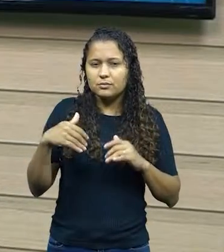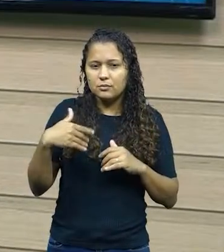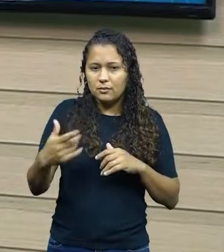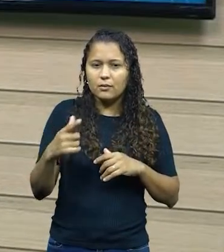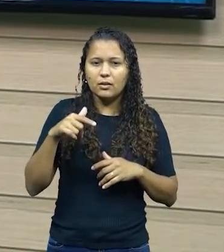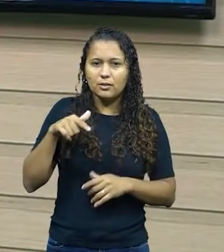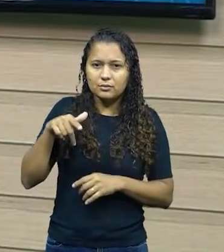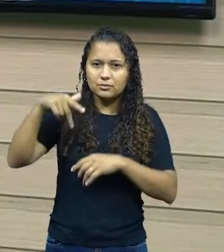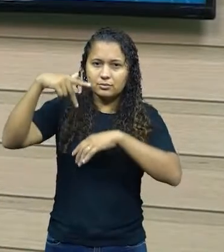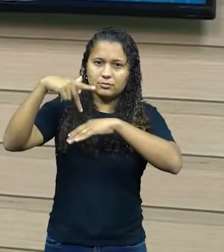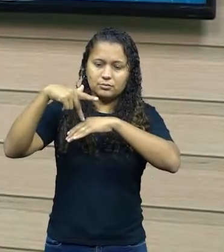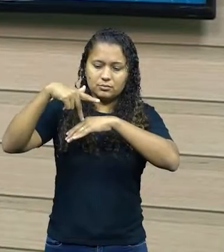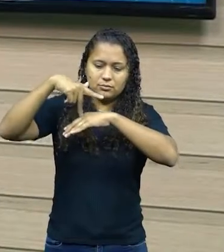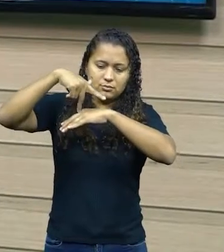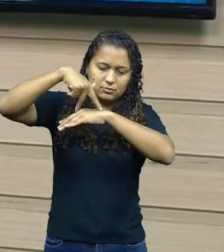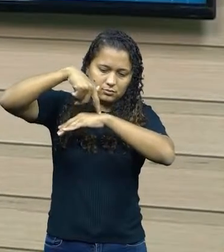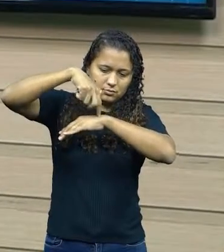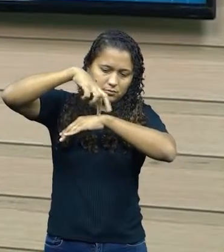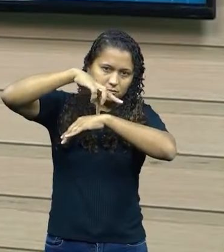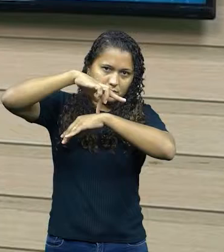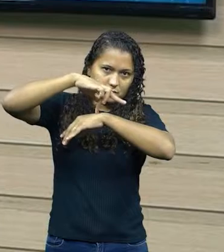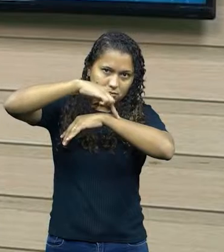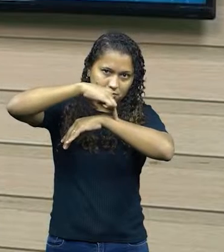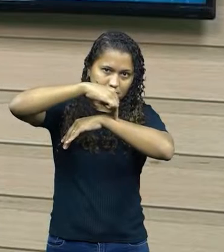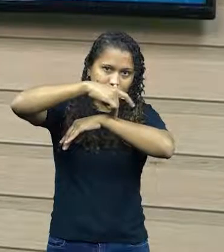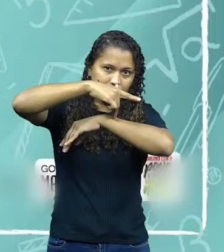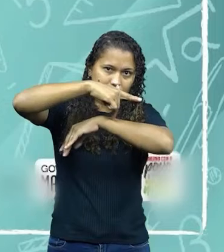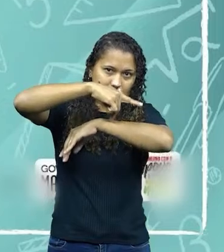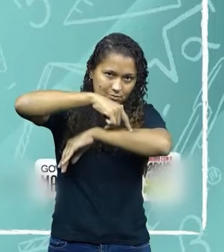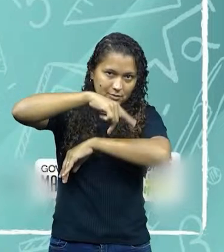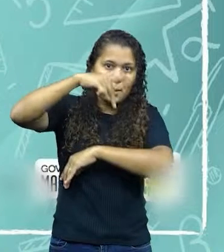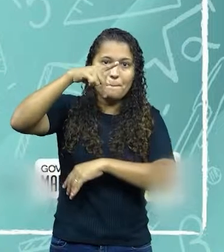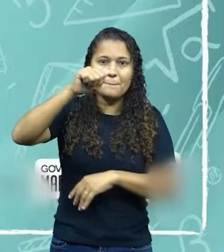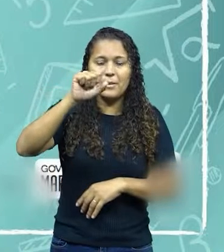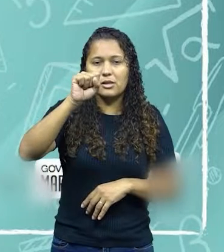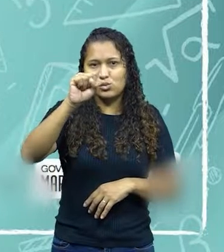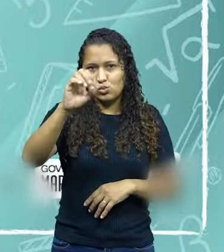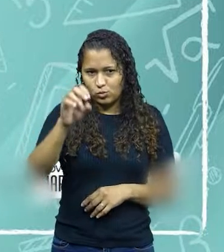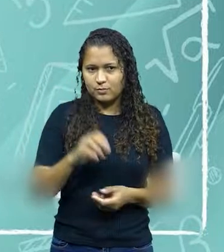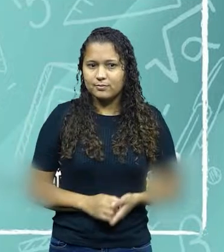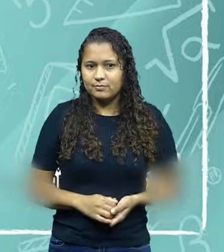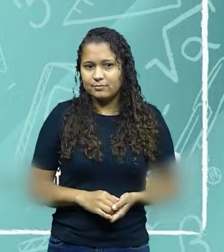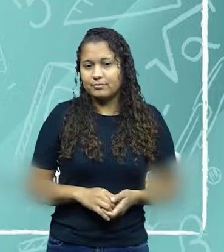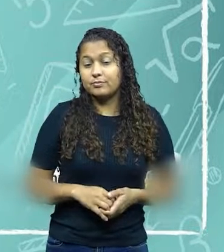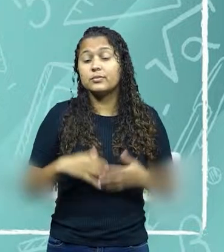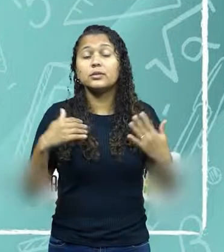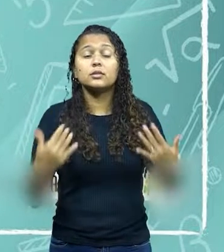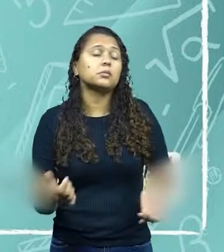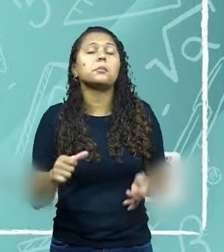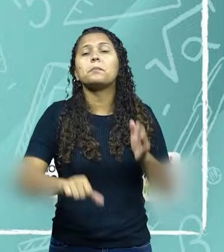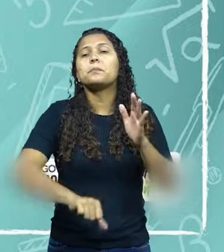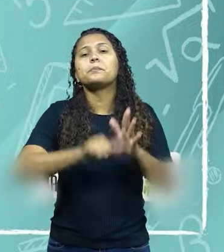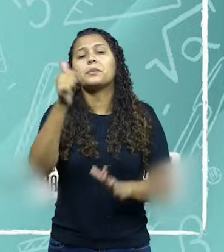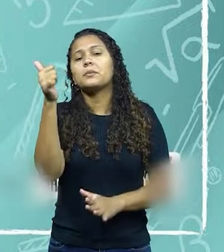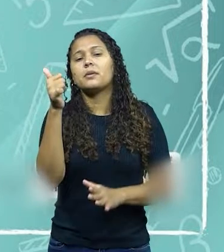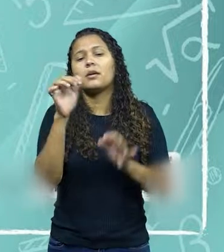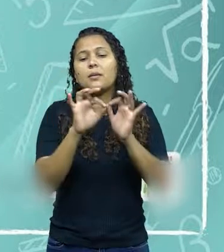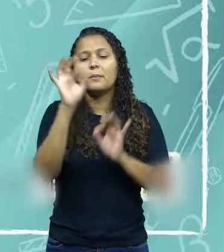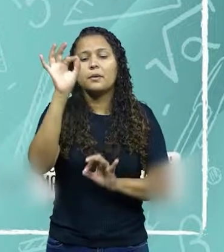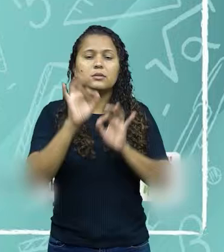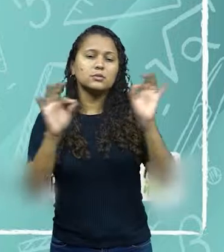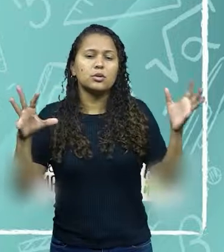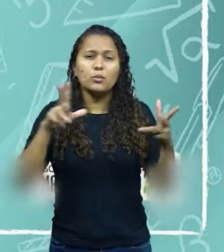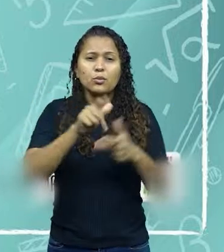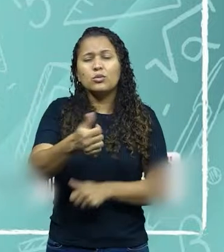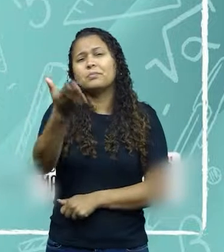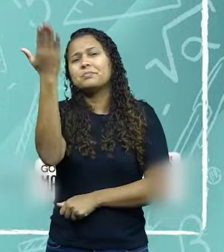barreira, ele vai fazendo os passos que equivalem a jardas. Quais foram as primeiras medidas no mundo? Bom,